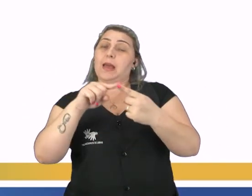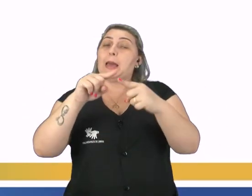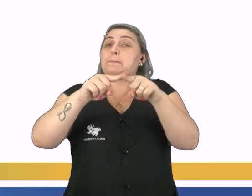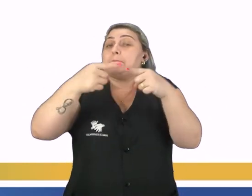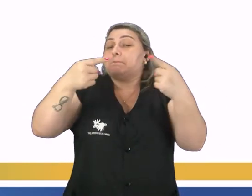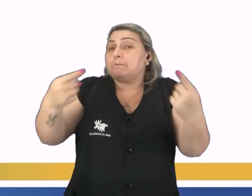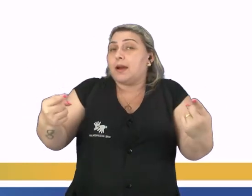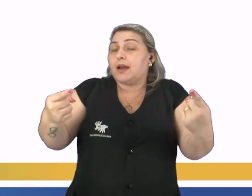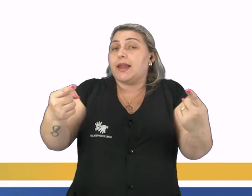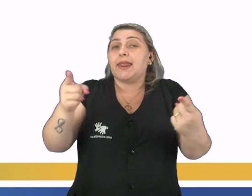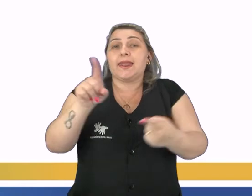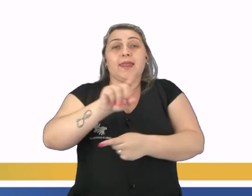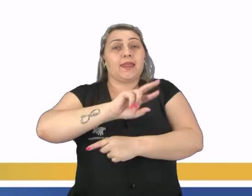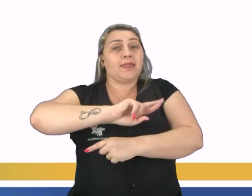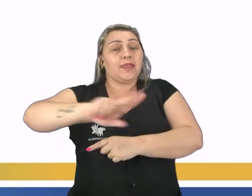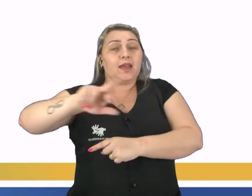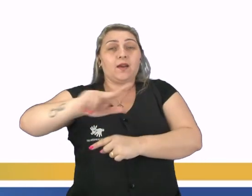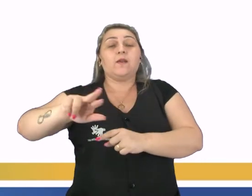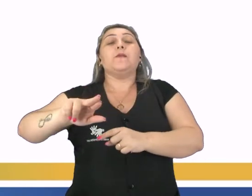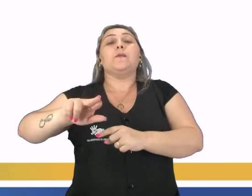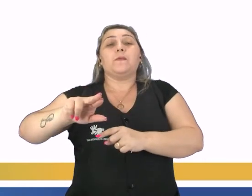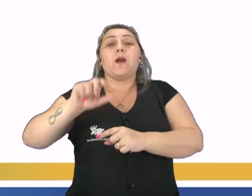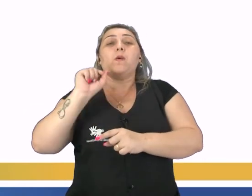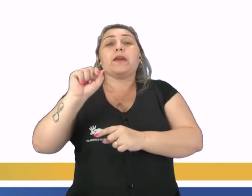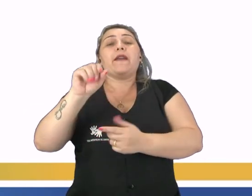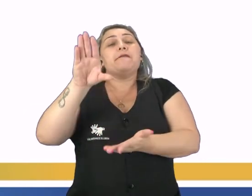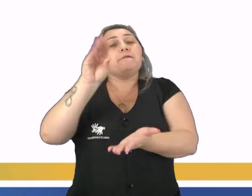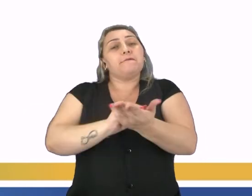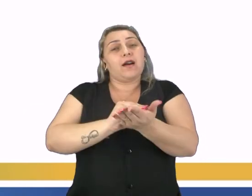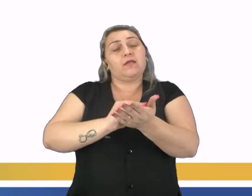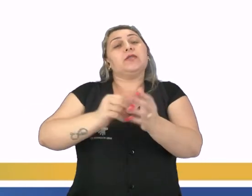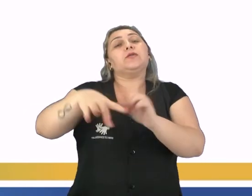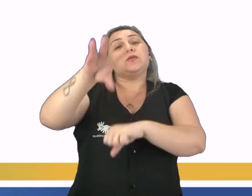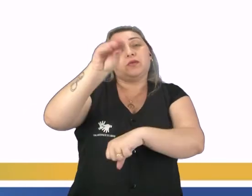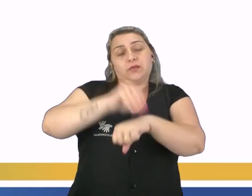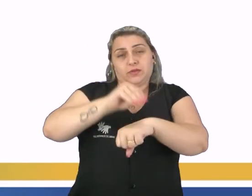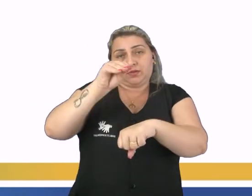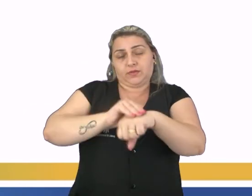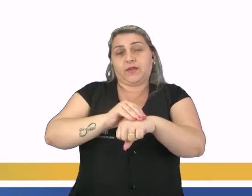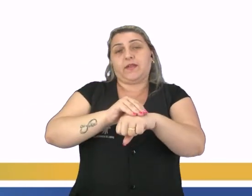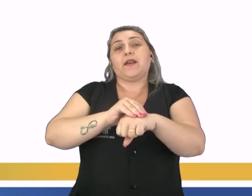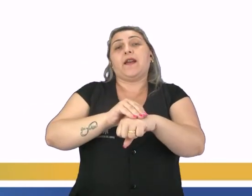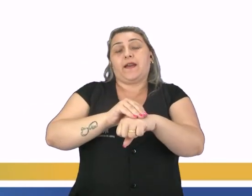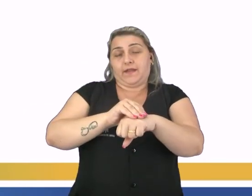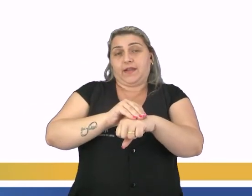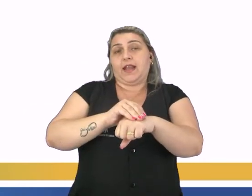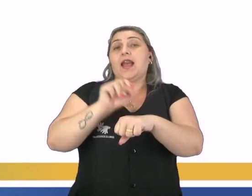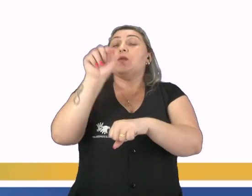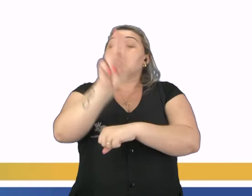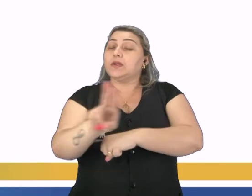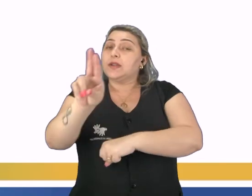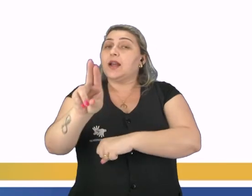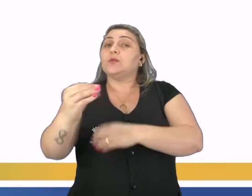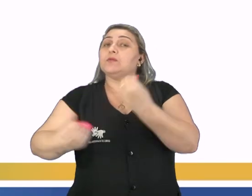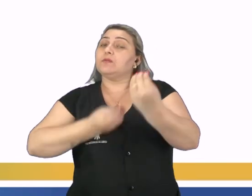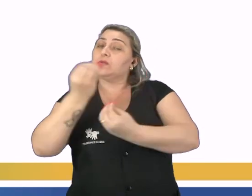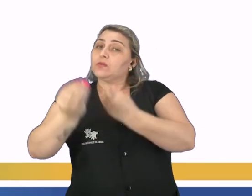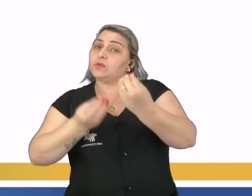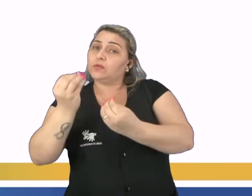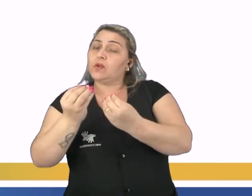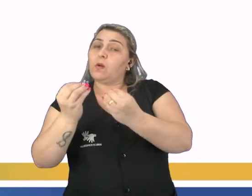logo não é vício. O solecismo como vício de linguagem, ele é utilizado, essa